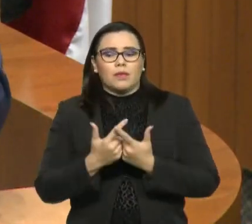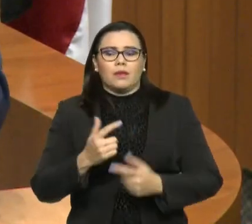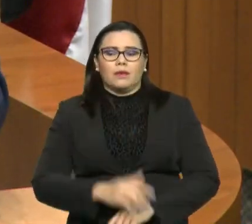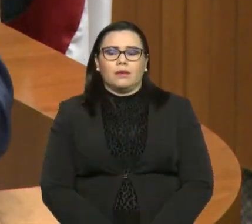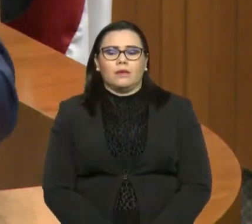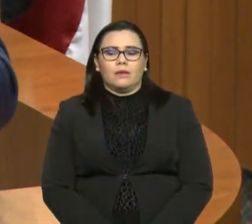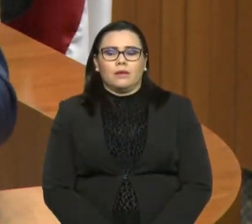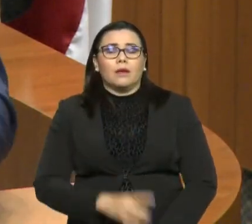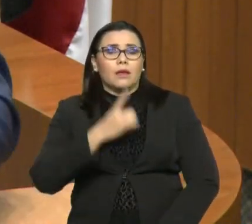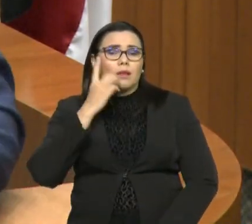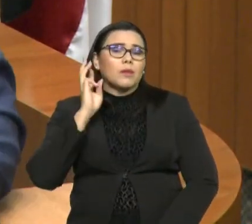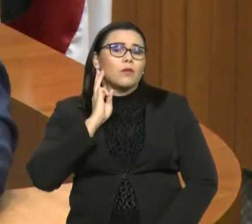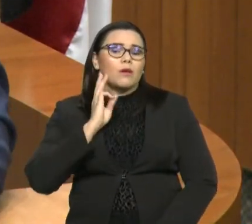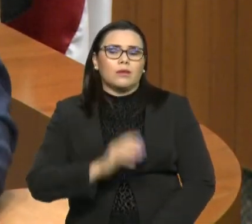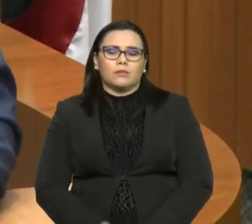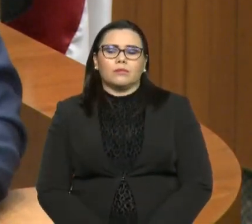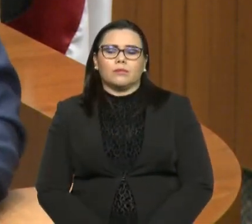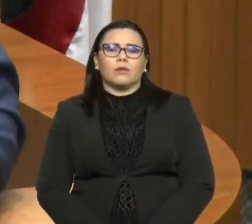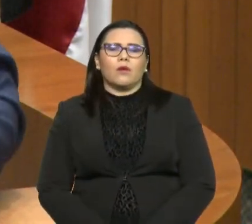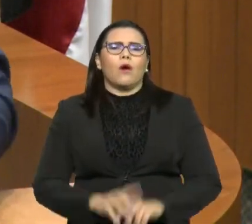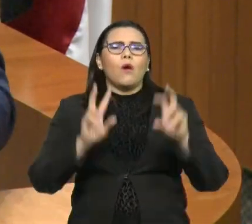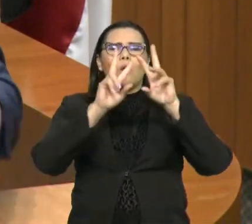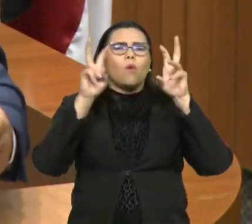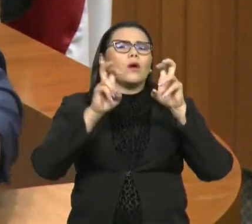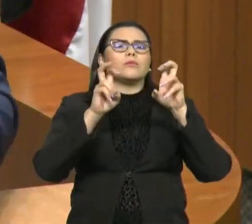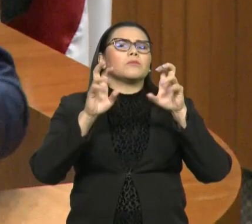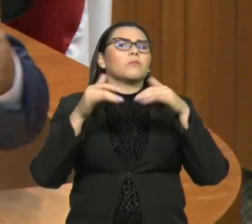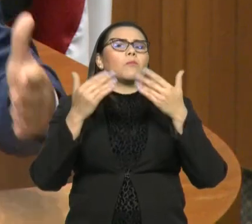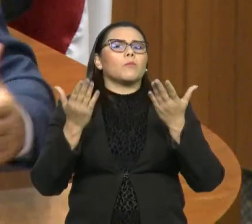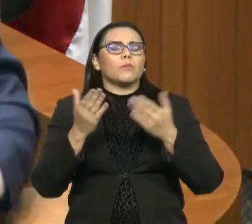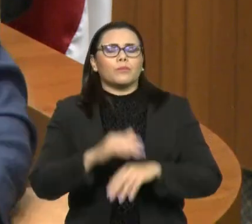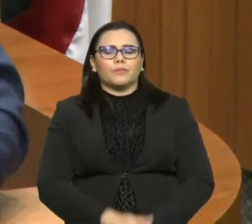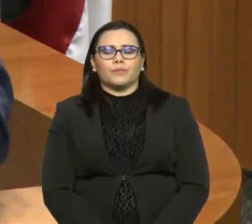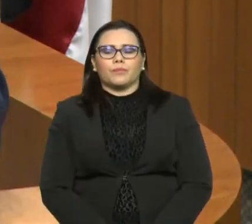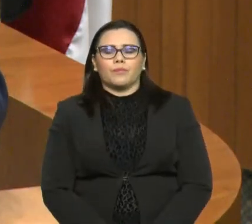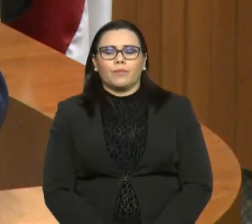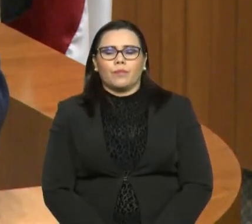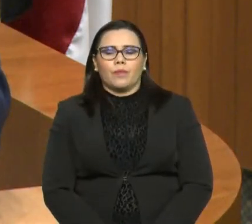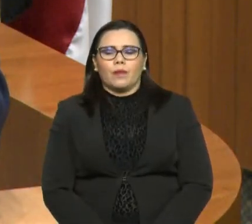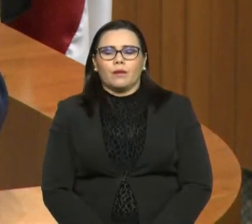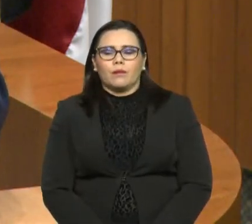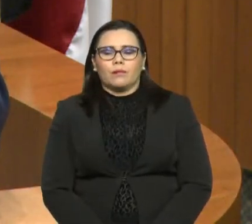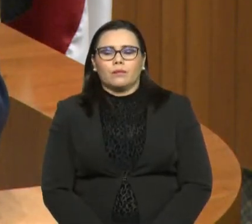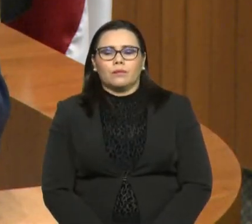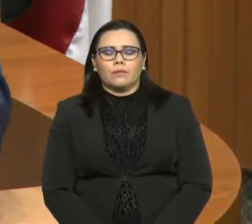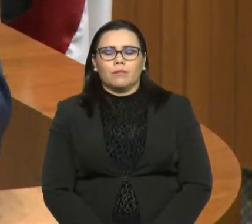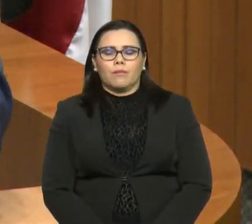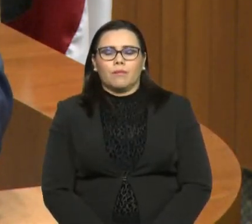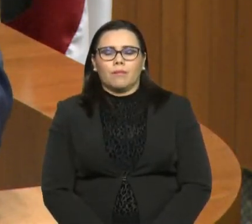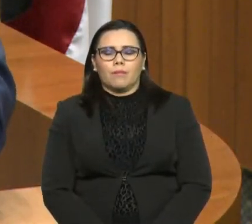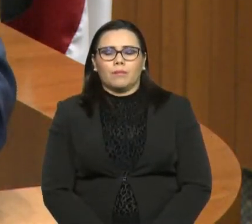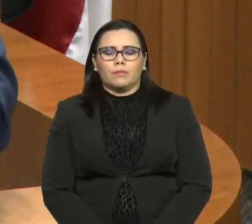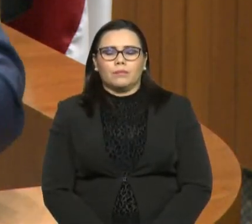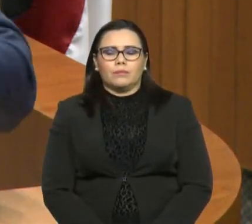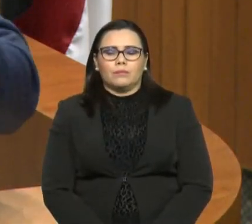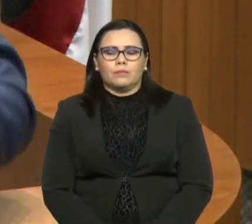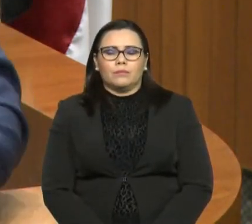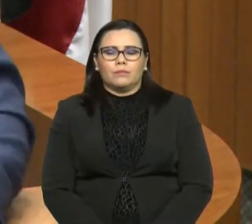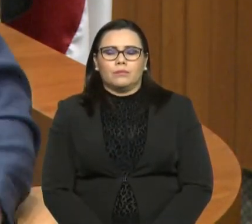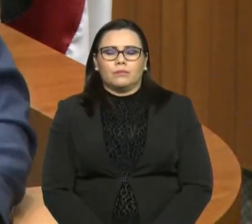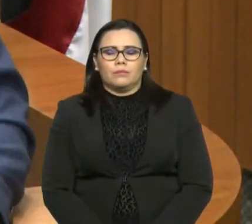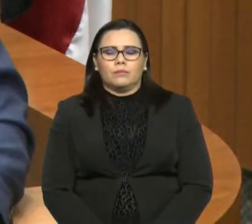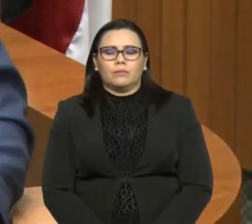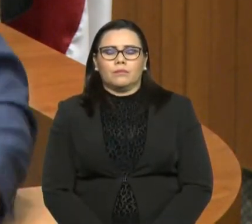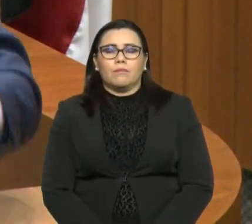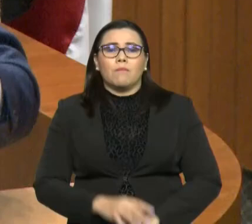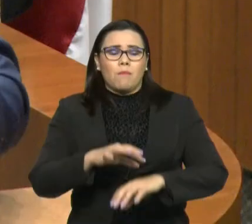que trata sobre o preço, e aqui eu queria explicar um pouco, que trata sobre o preço da